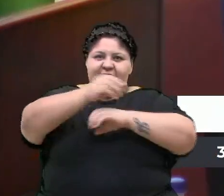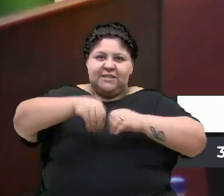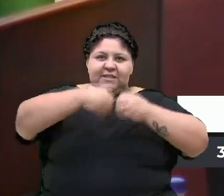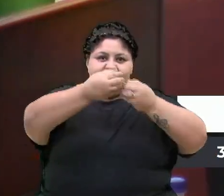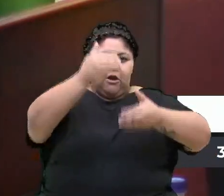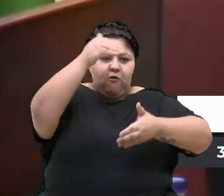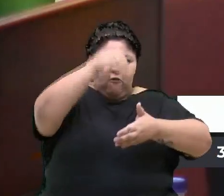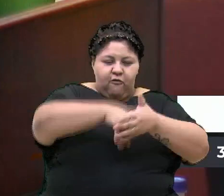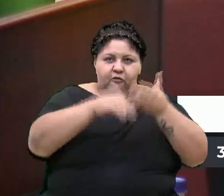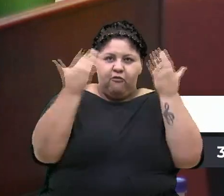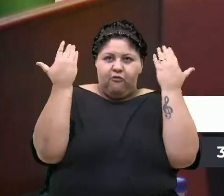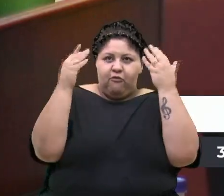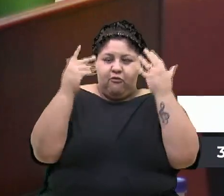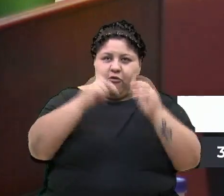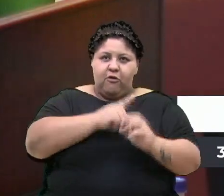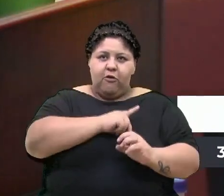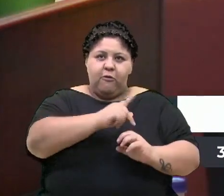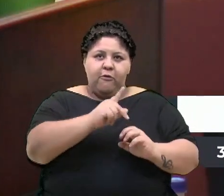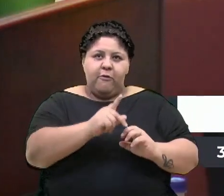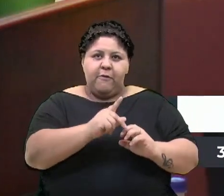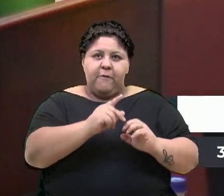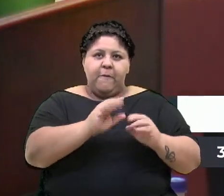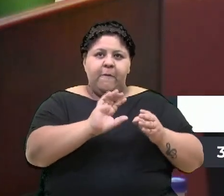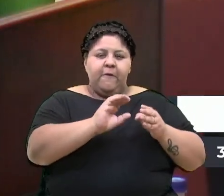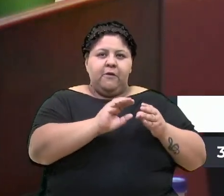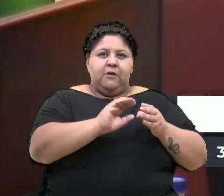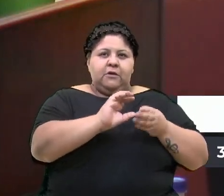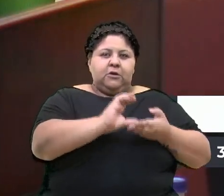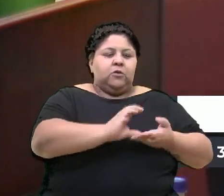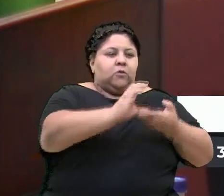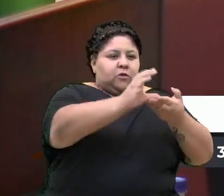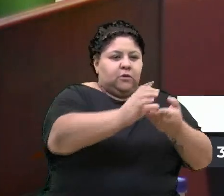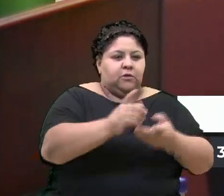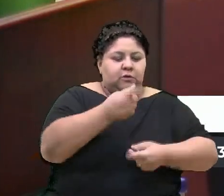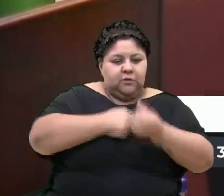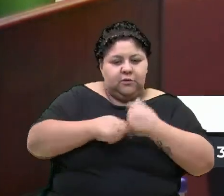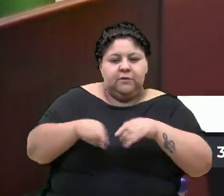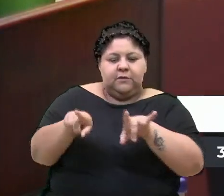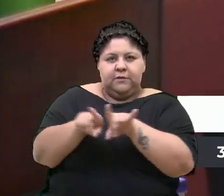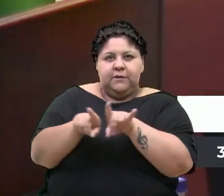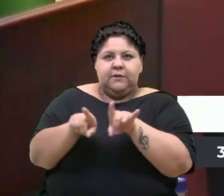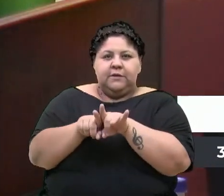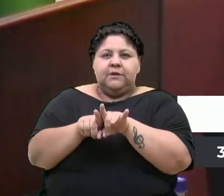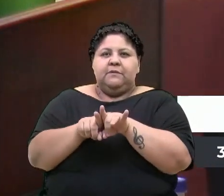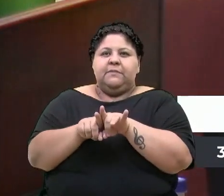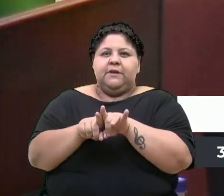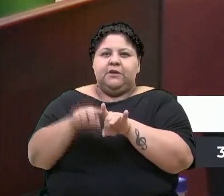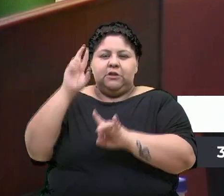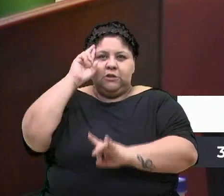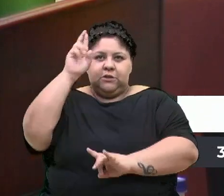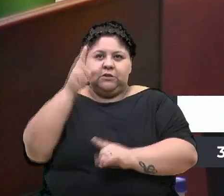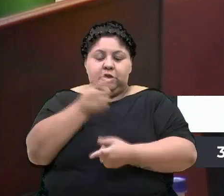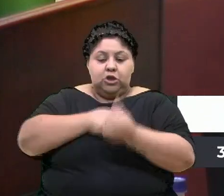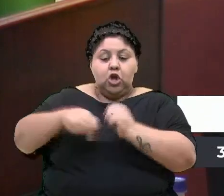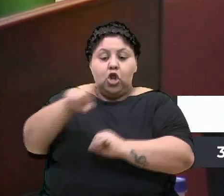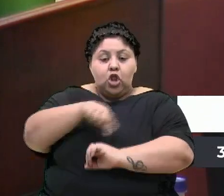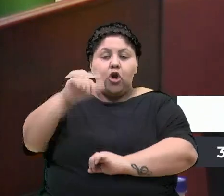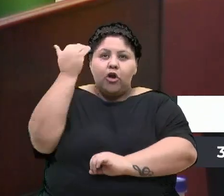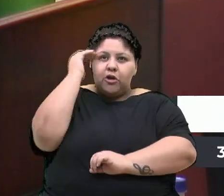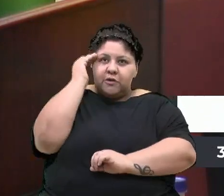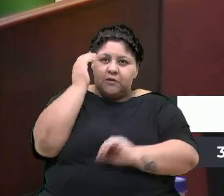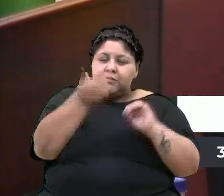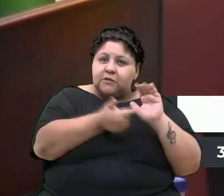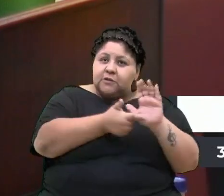congratulações ao presidente do Conselho de Administração, Ângelo Mestrineri, e também ao diretor executivo, Marcelo de Lima, nós ficamos sabendo, foi